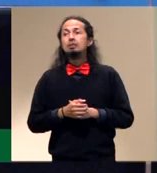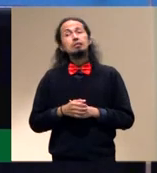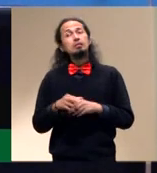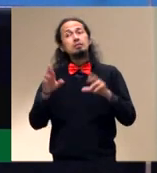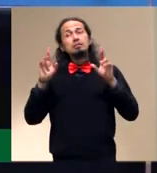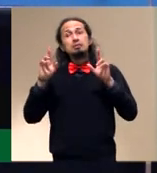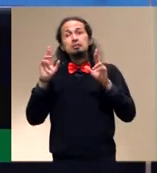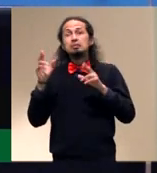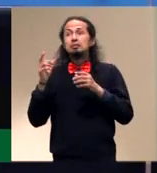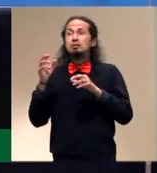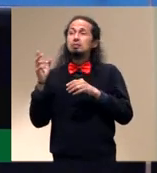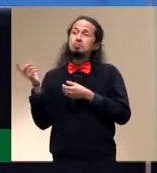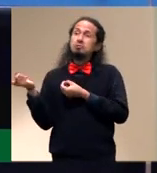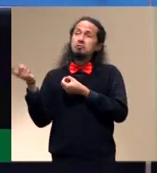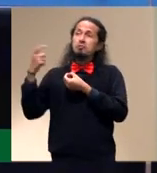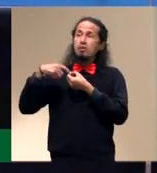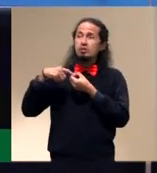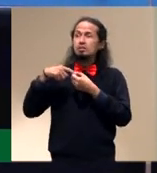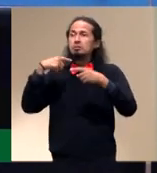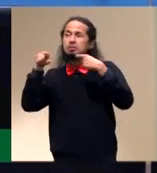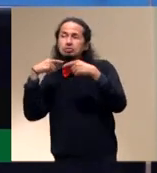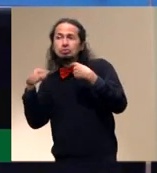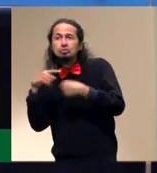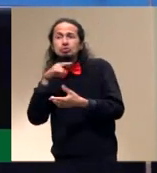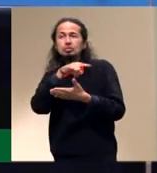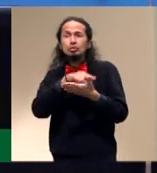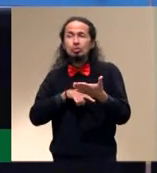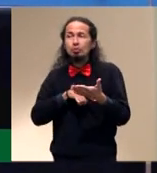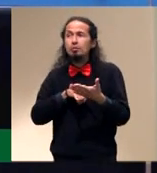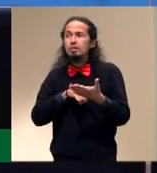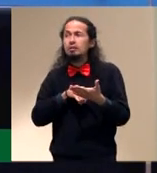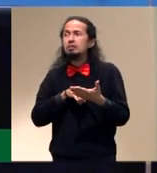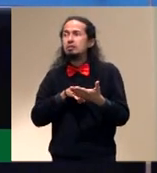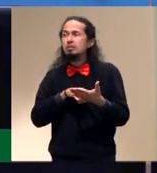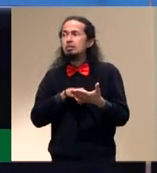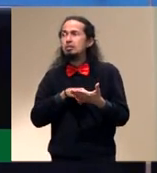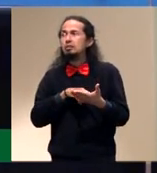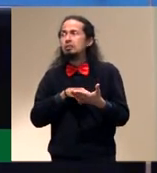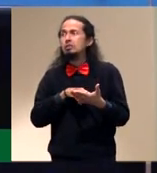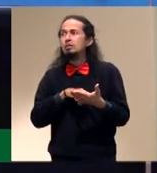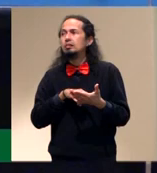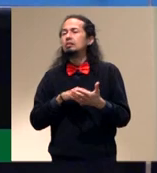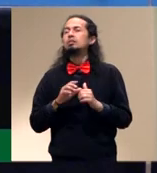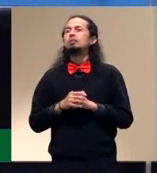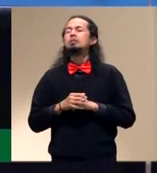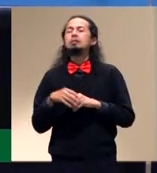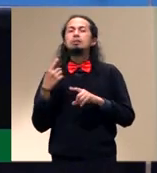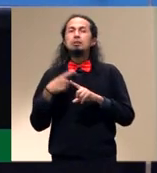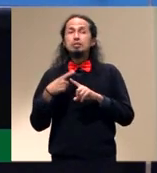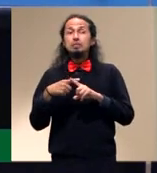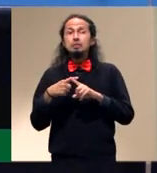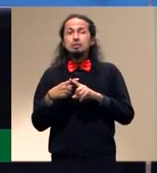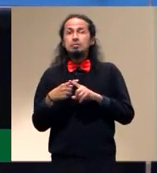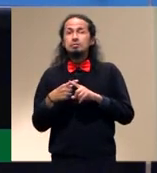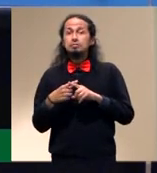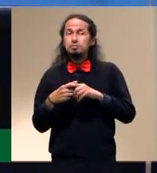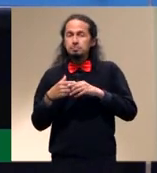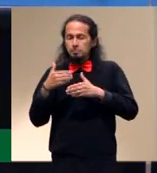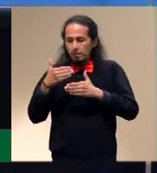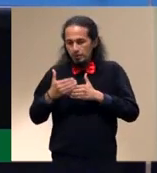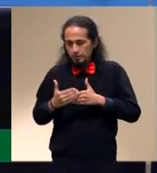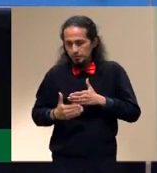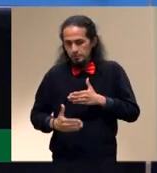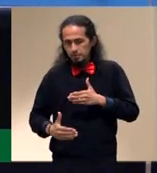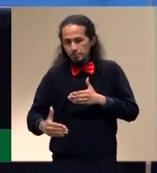podendo discutir esse documento que, a meu ver, também expressa esse coletivo, mas que está bastante estendido, né,